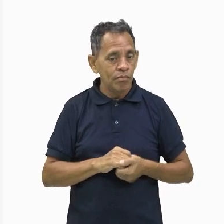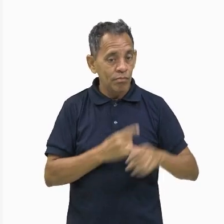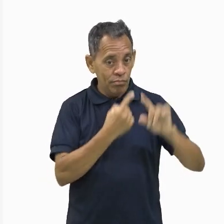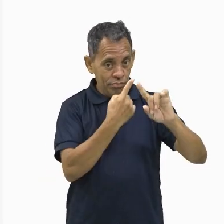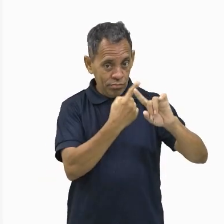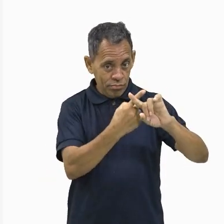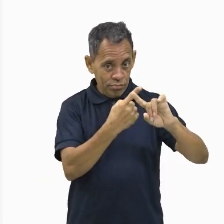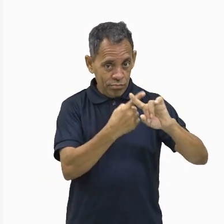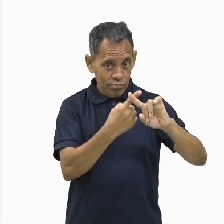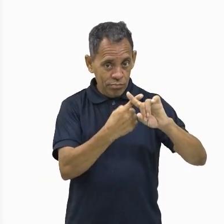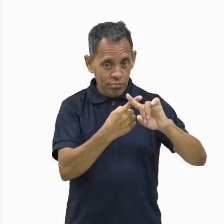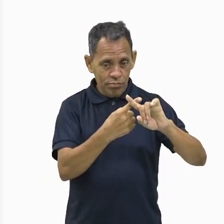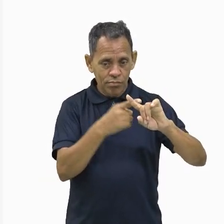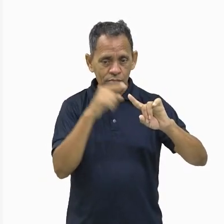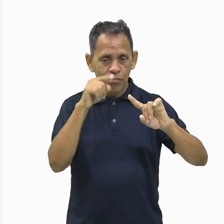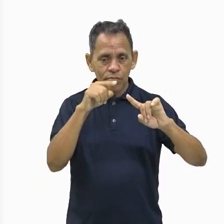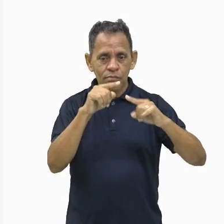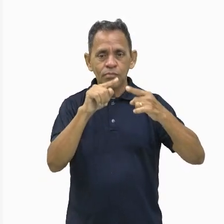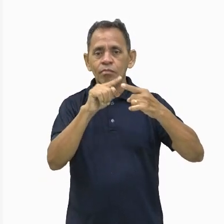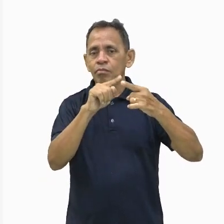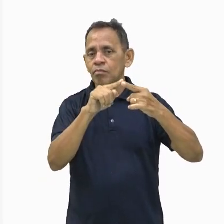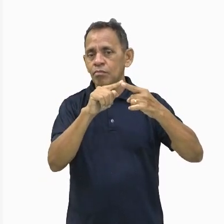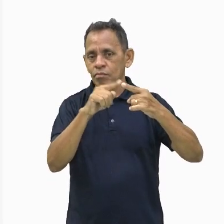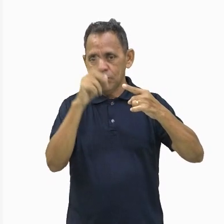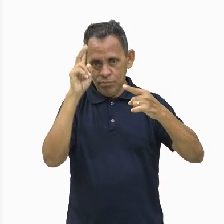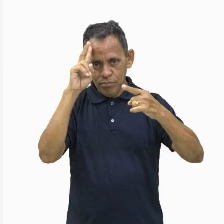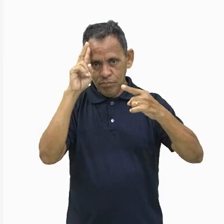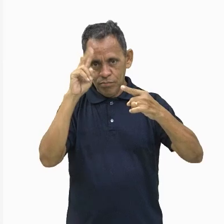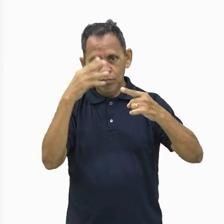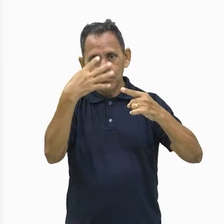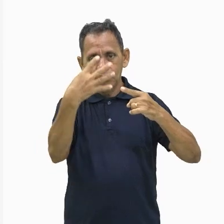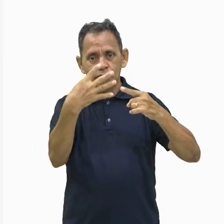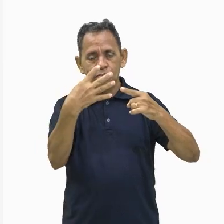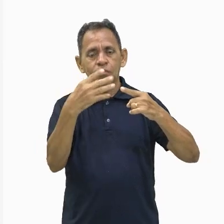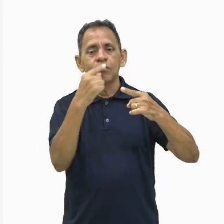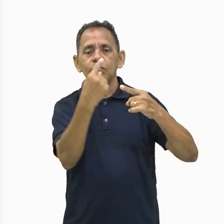multiplicado pelo fator do aumento. Quanto é o nosso fator de aumento?